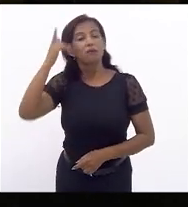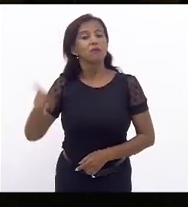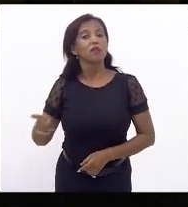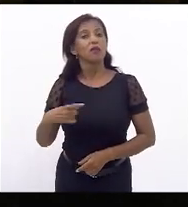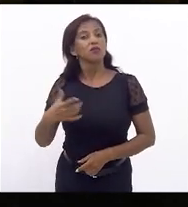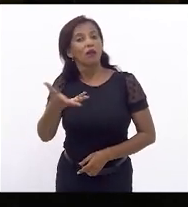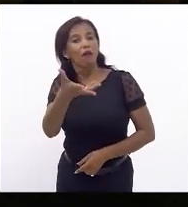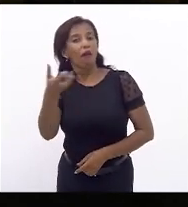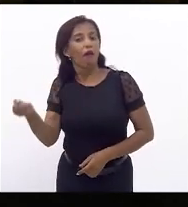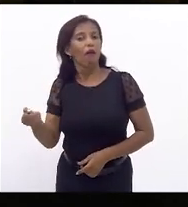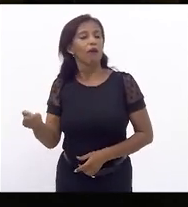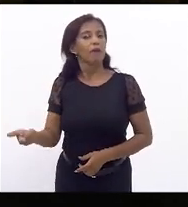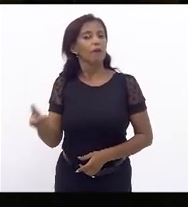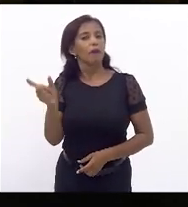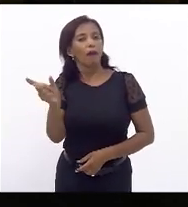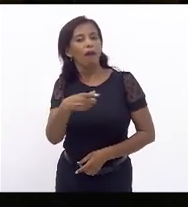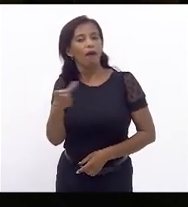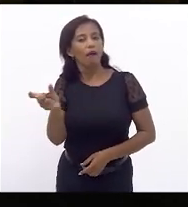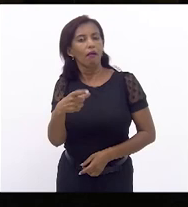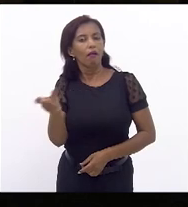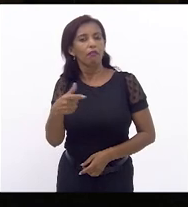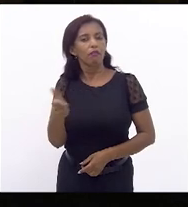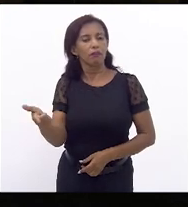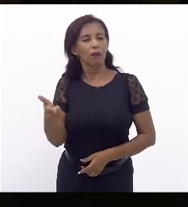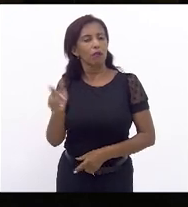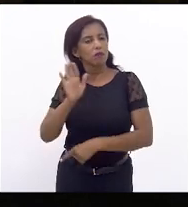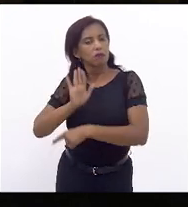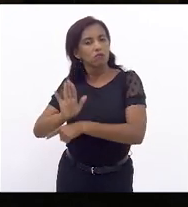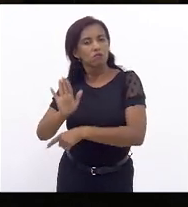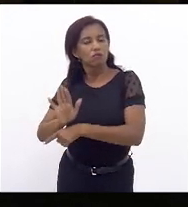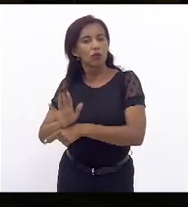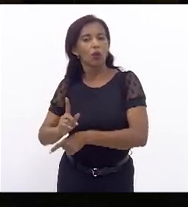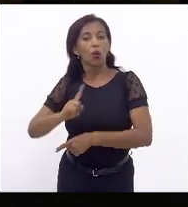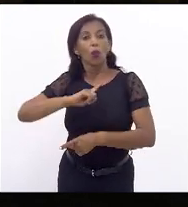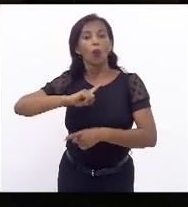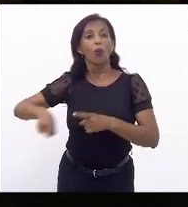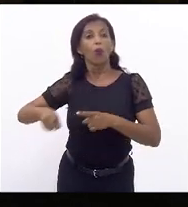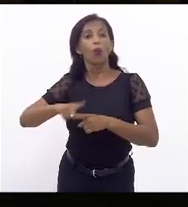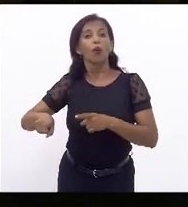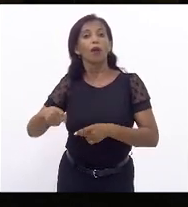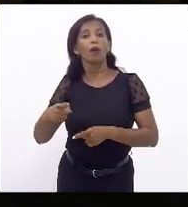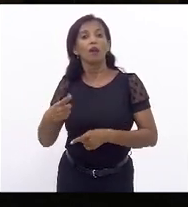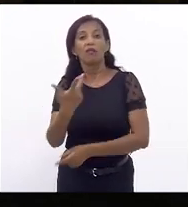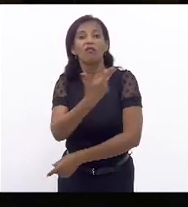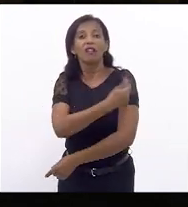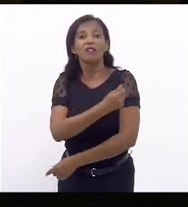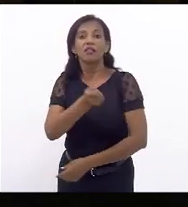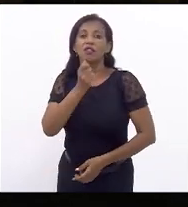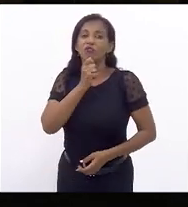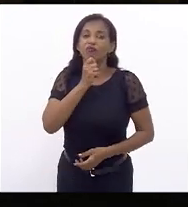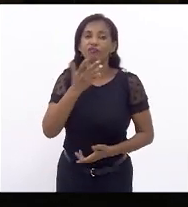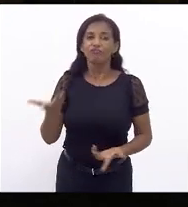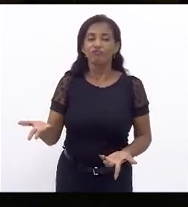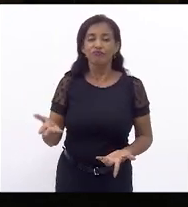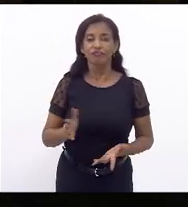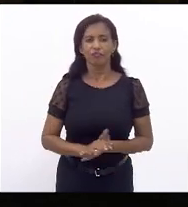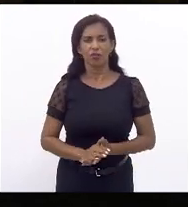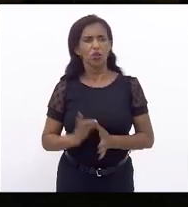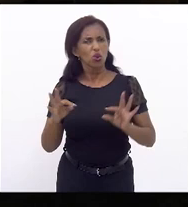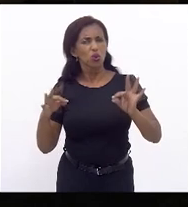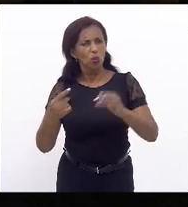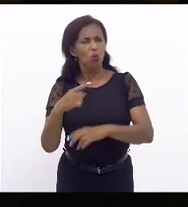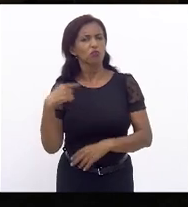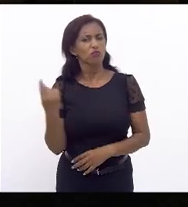de receberem este cartão, este recurso, por não estarem vacinadas. Todos